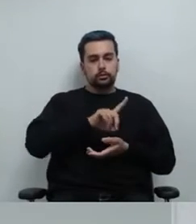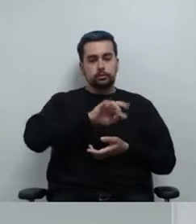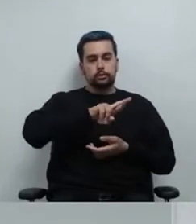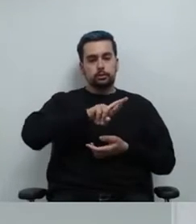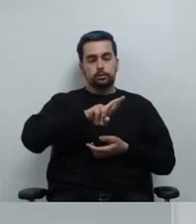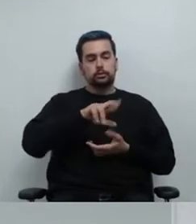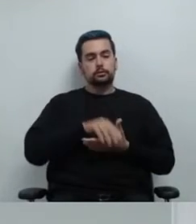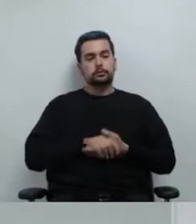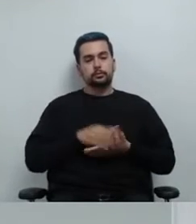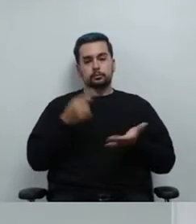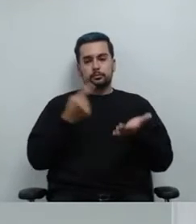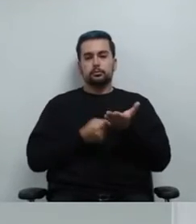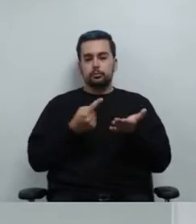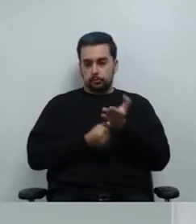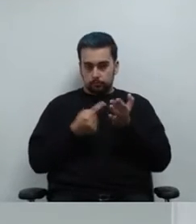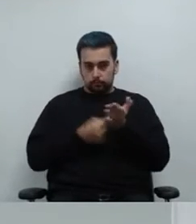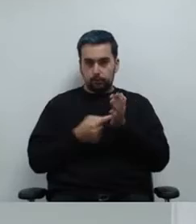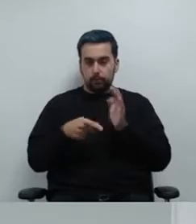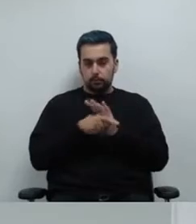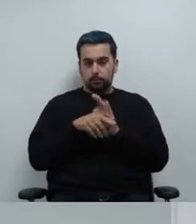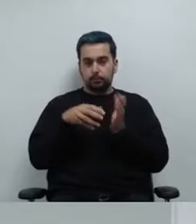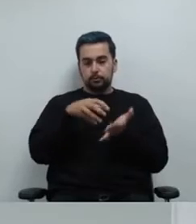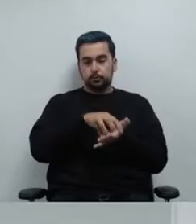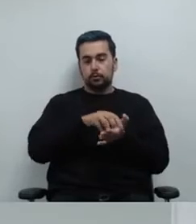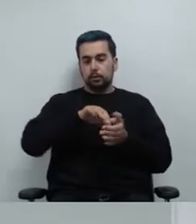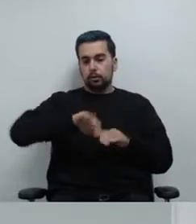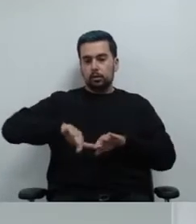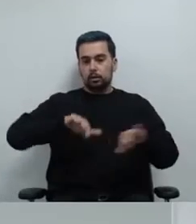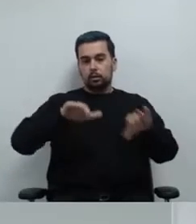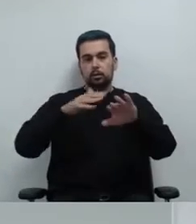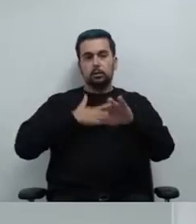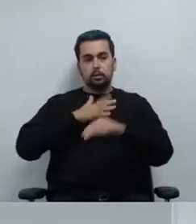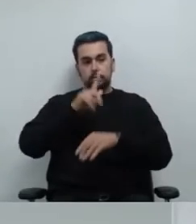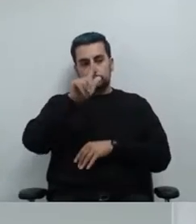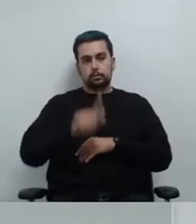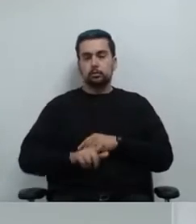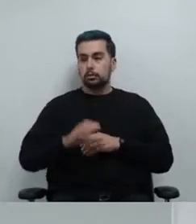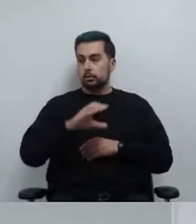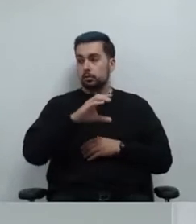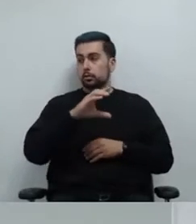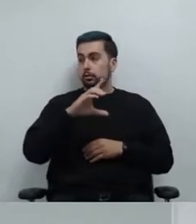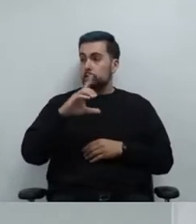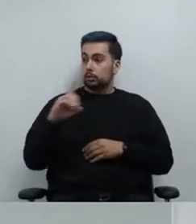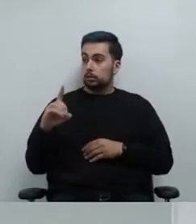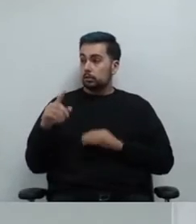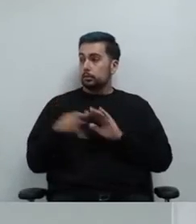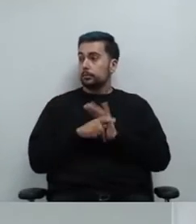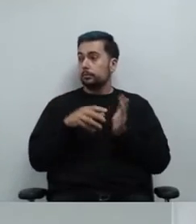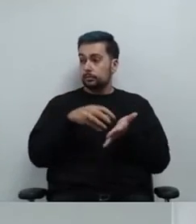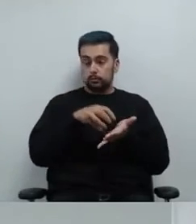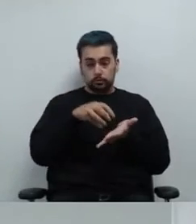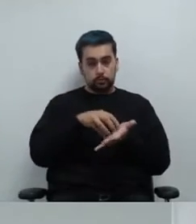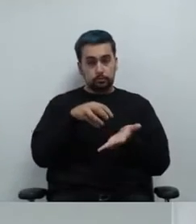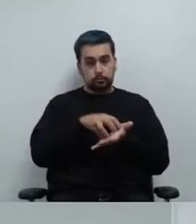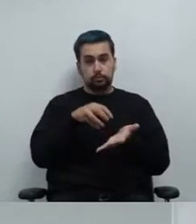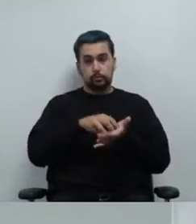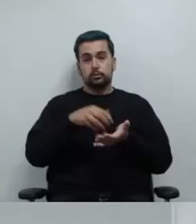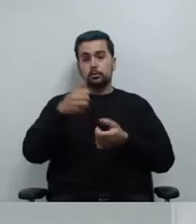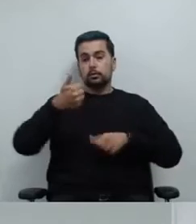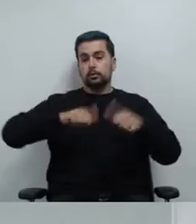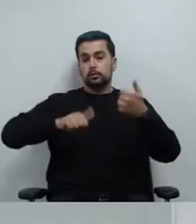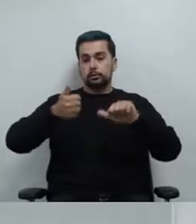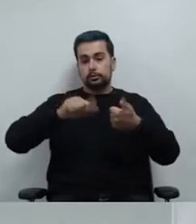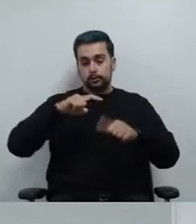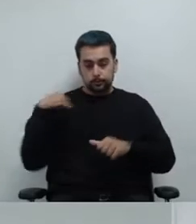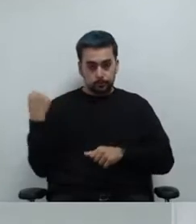A proposta de desmembramento do NUDIR foi formalizada na minha gestão, na coordenação do núcleo, a partir de uma avaliação